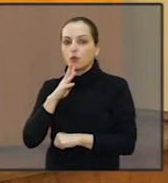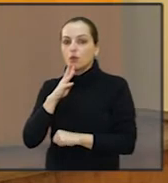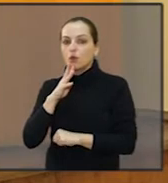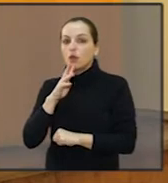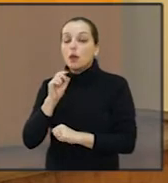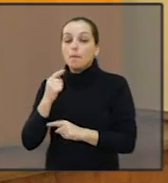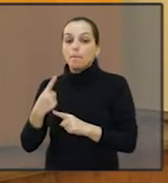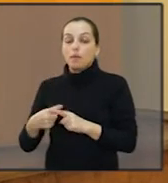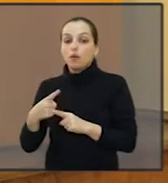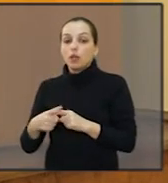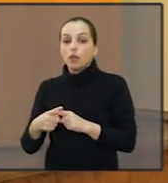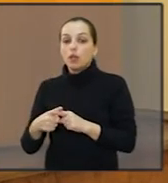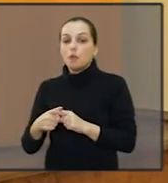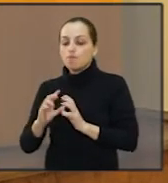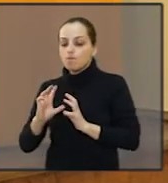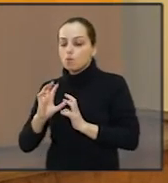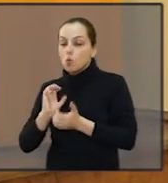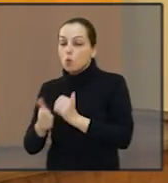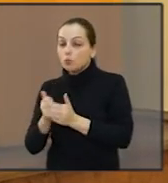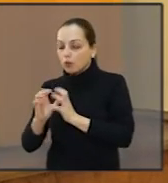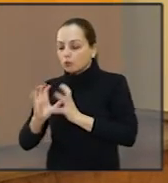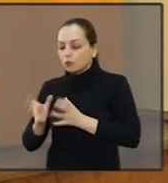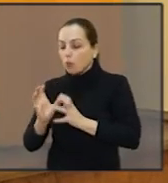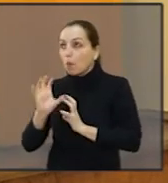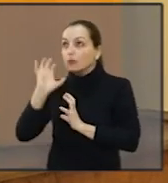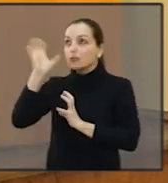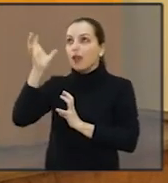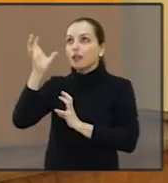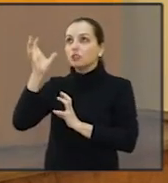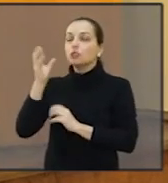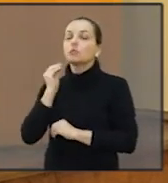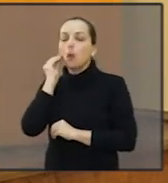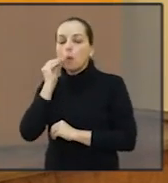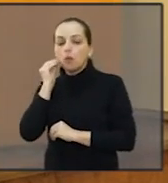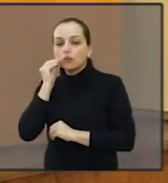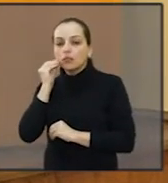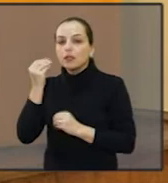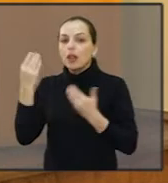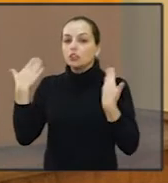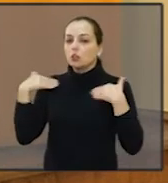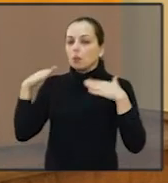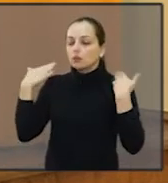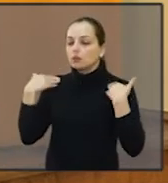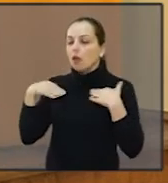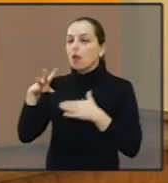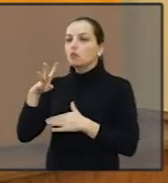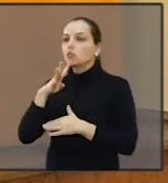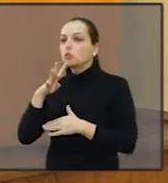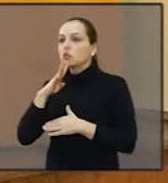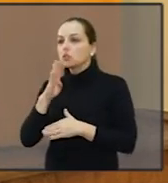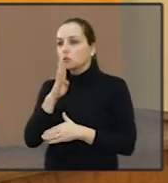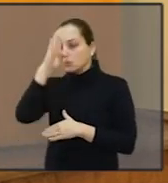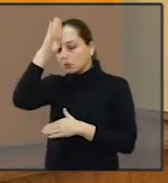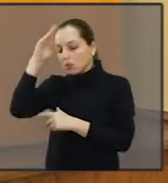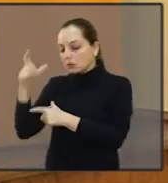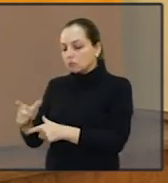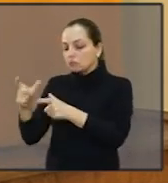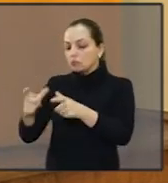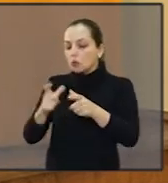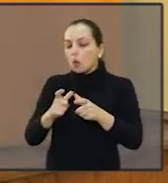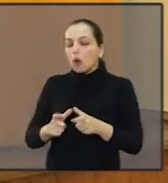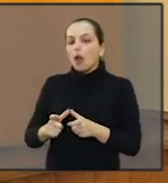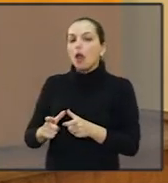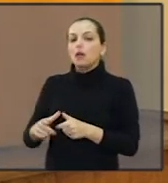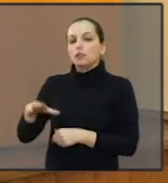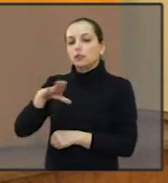que eu não viajei, né? A maioria, tudo através do esporte, mas também a gente tinha a oportunidade de passear, de conhecer os pontos